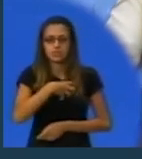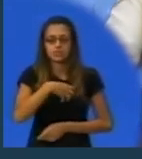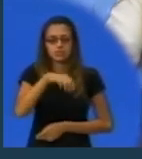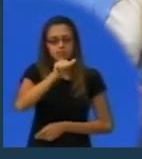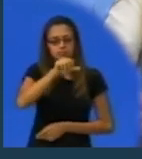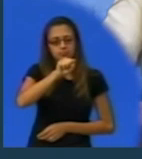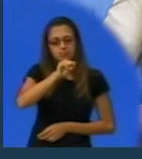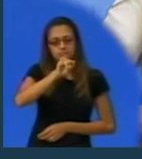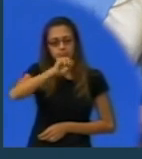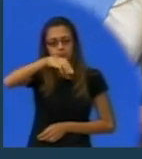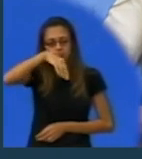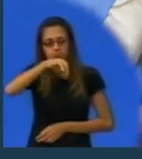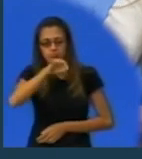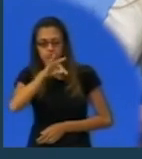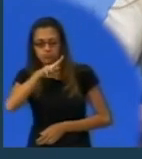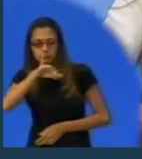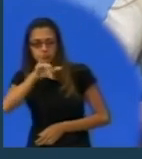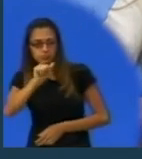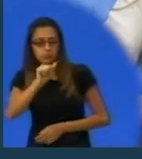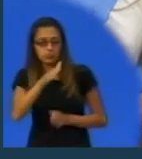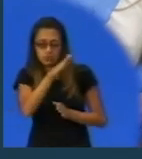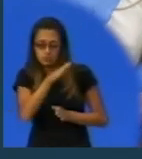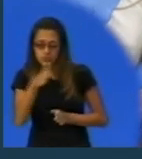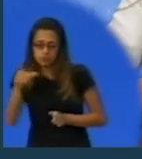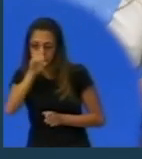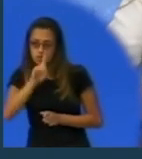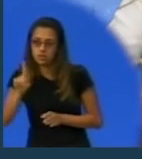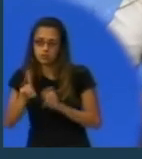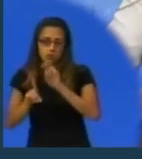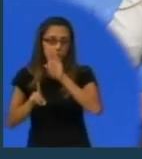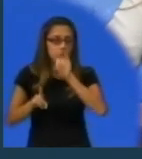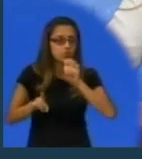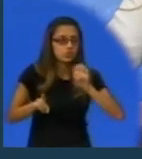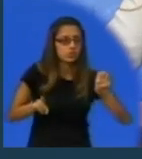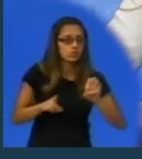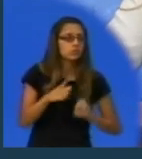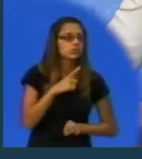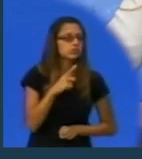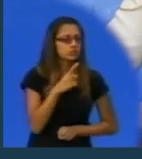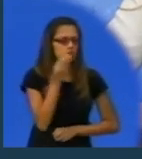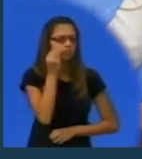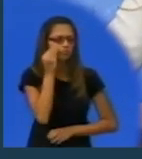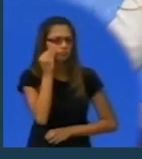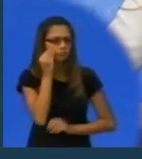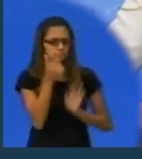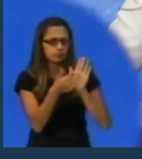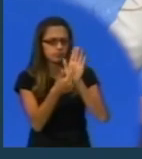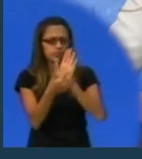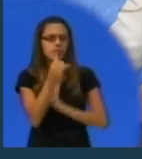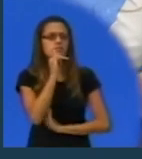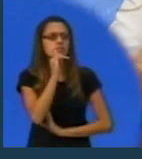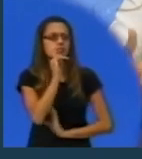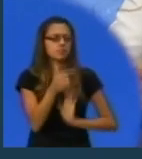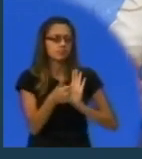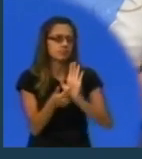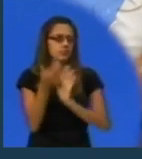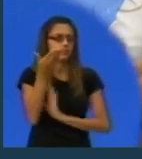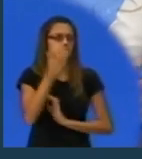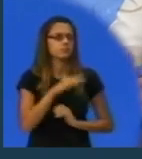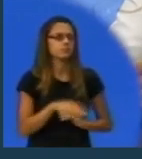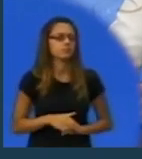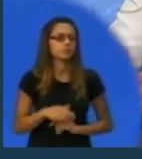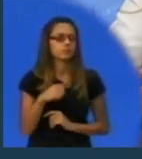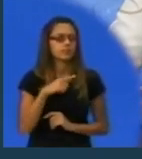assimétricas para a direita ou para a esquerda. Nós temos aqui exatamente um exemplo daquilo que a gente está discutindo, né? Então, você tem